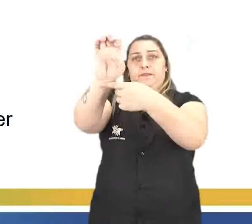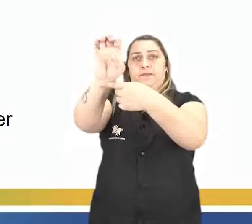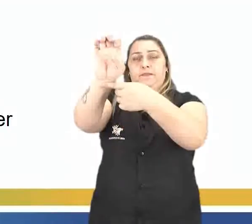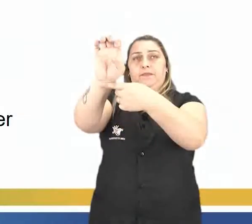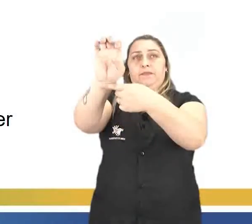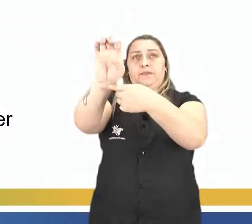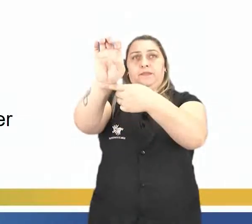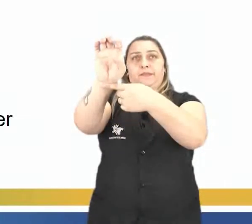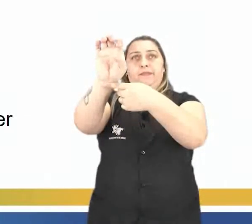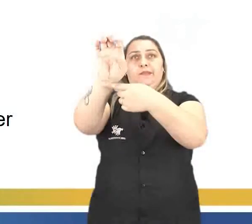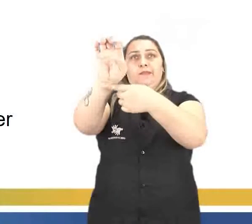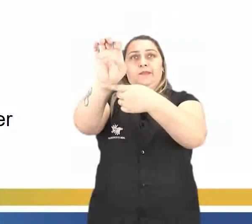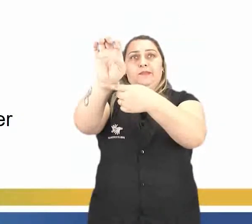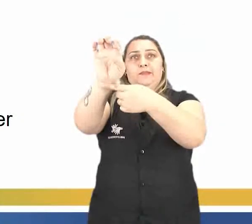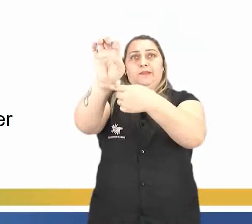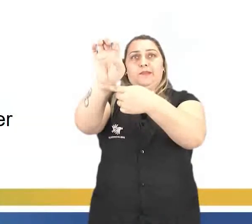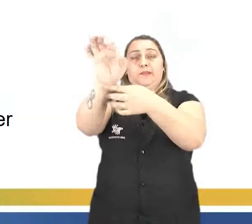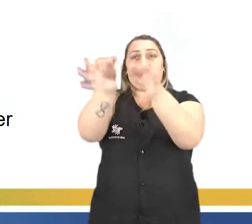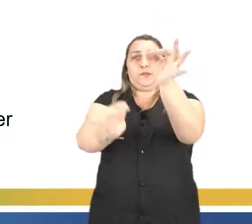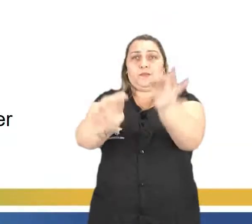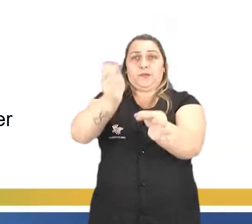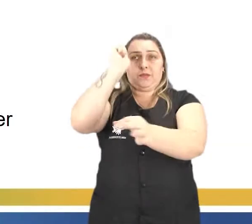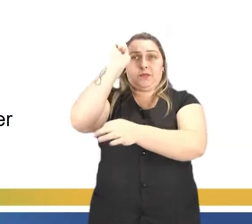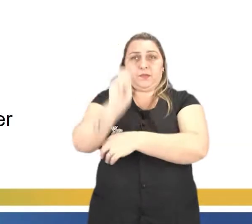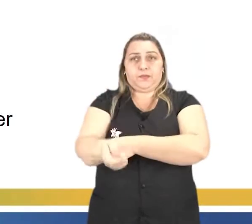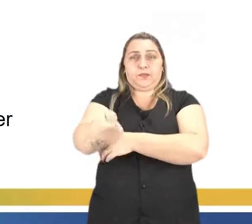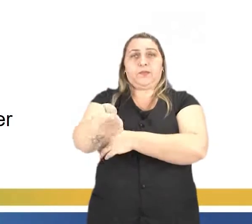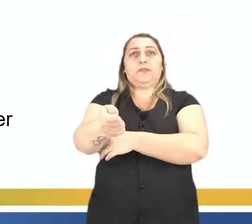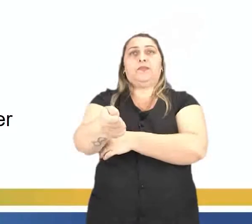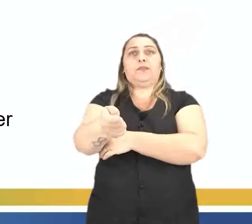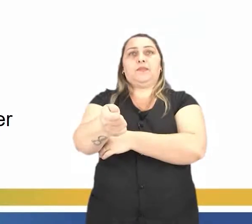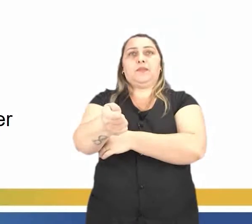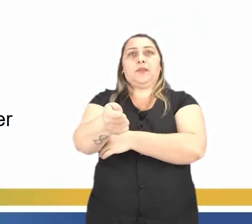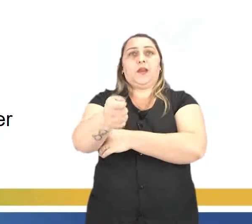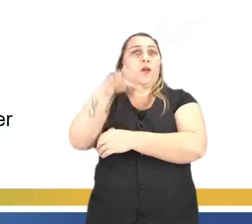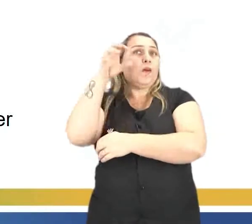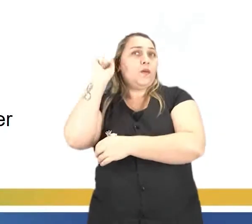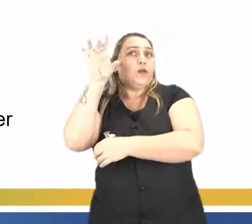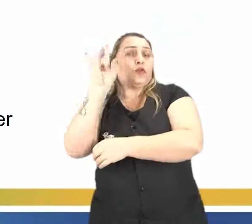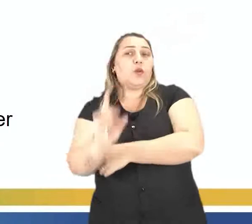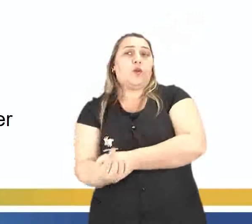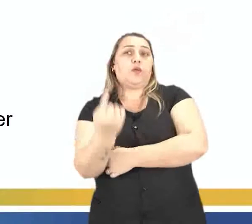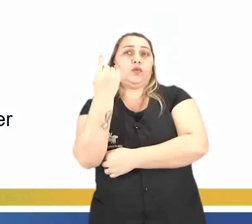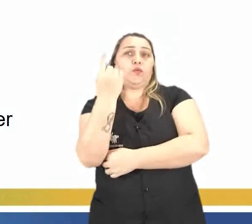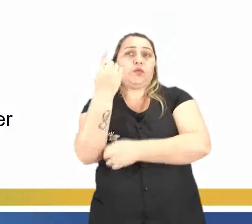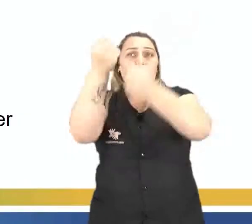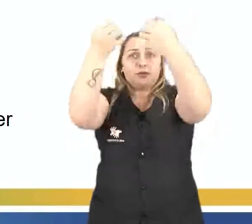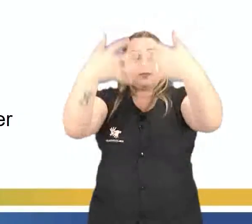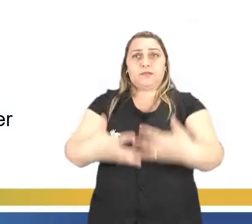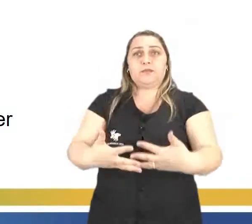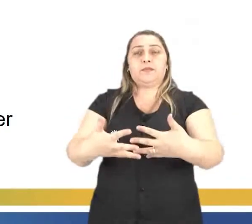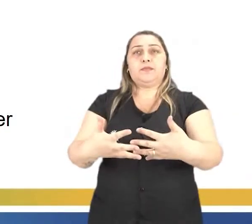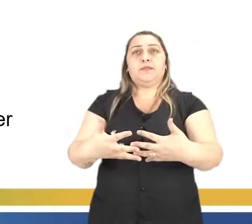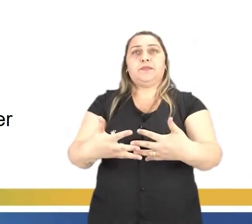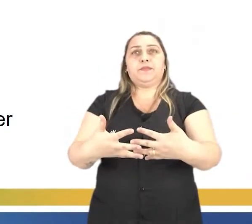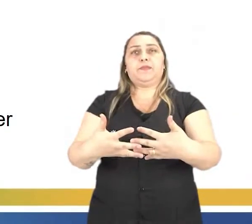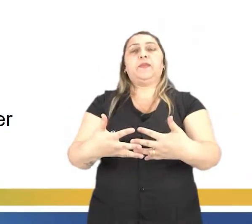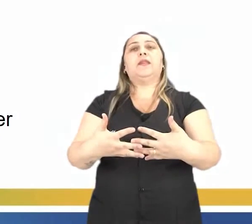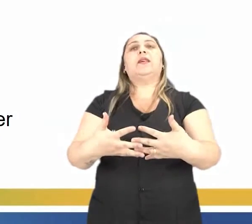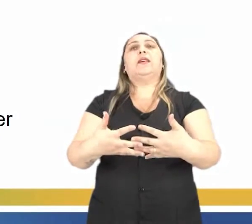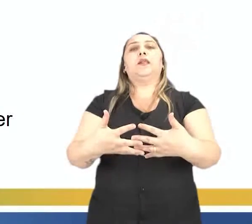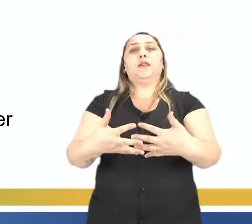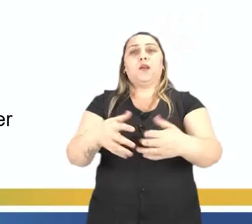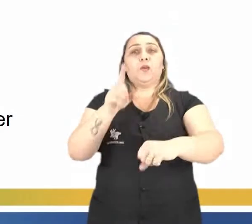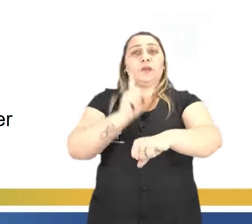Seria a letra E. Quando um juiz sentencia ouvindo somente uma das partes, a